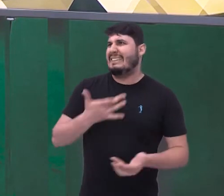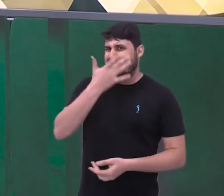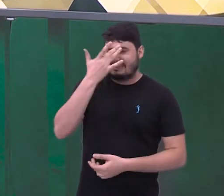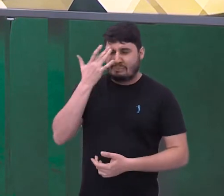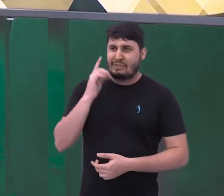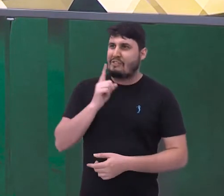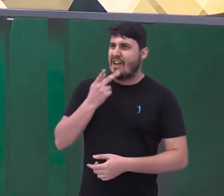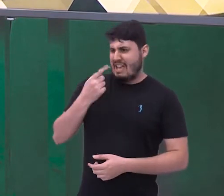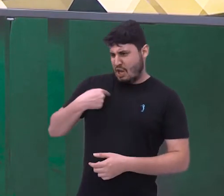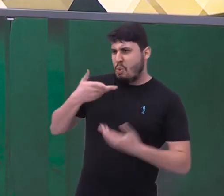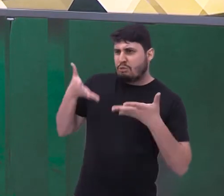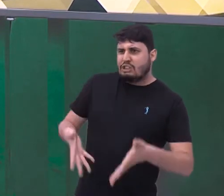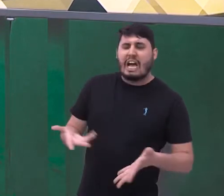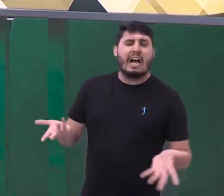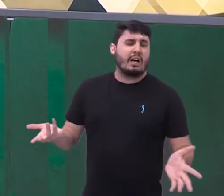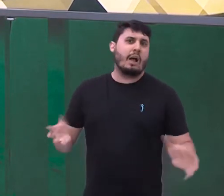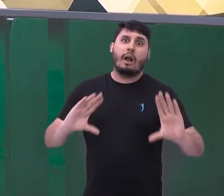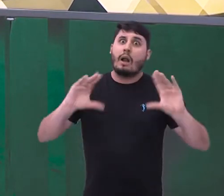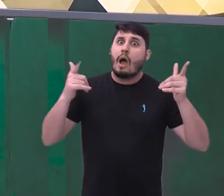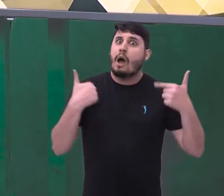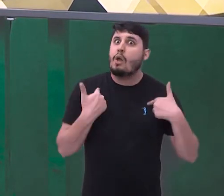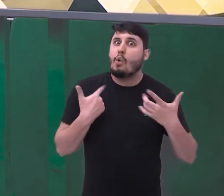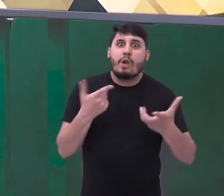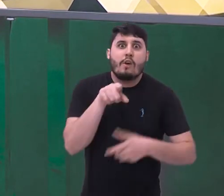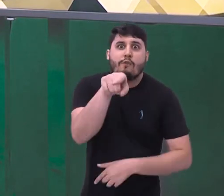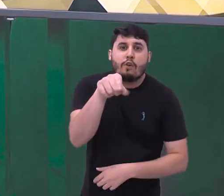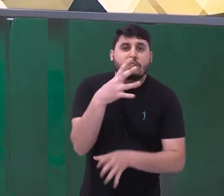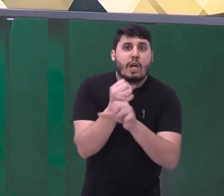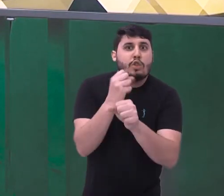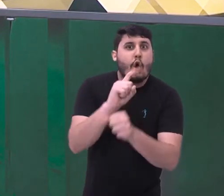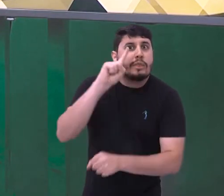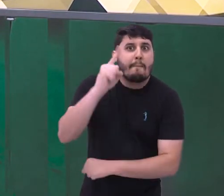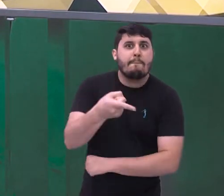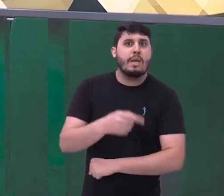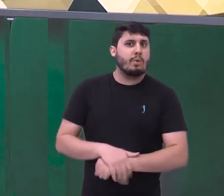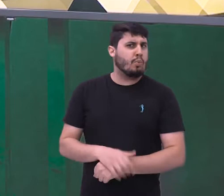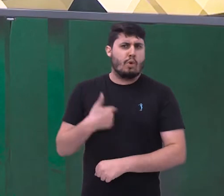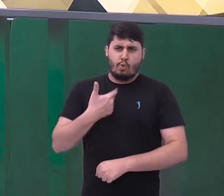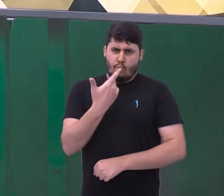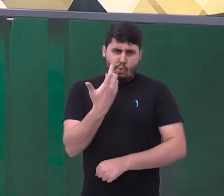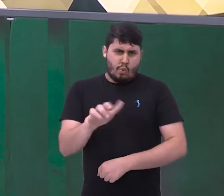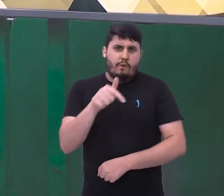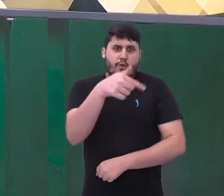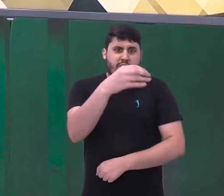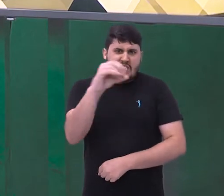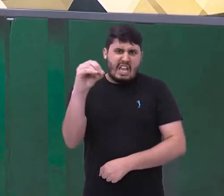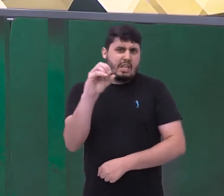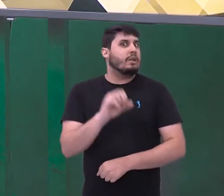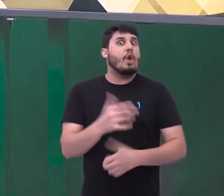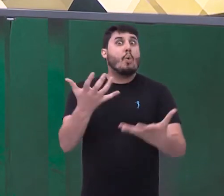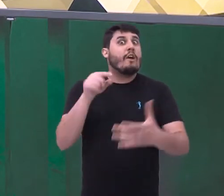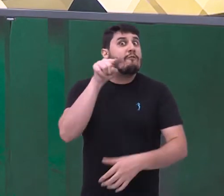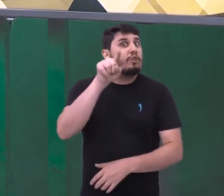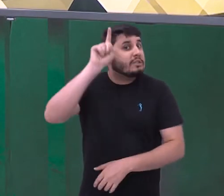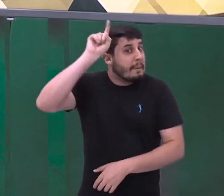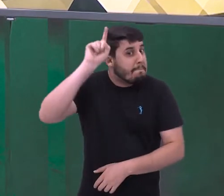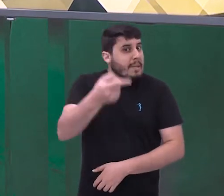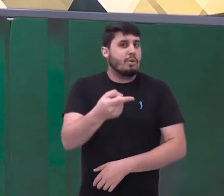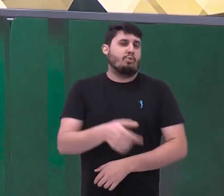chata nesse momento. Claro, eu quero que você tire 1000. Eu não quero que você tire 700, eu quero que você tire